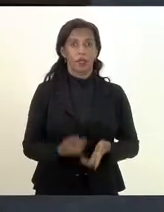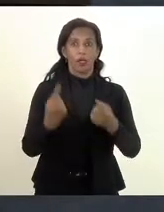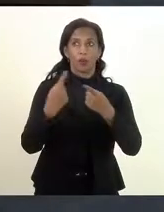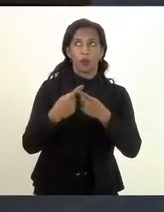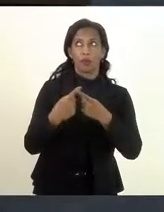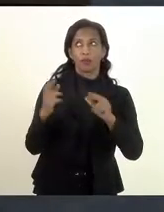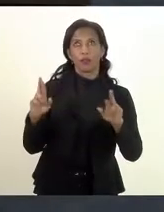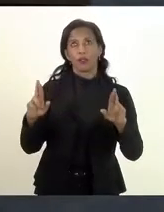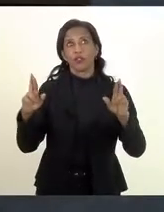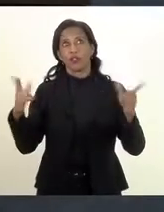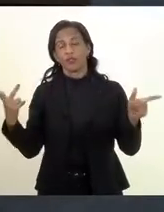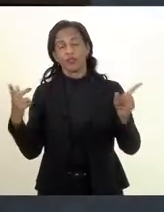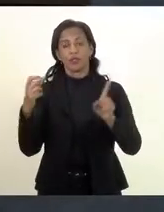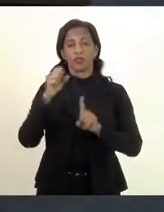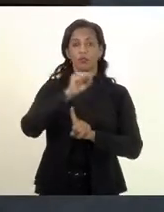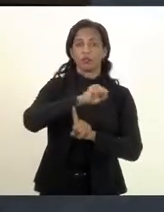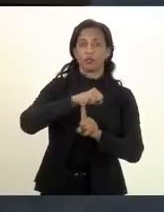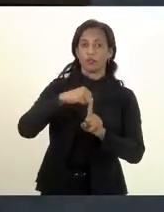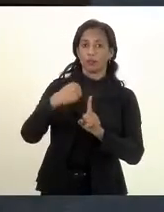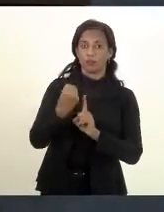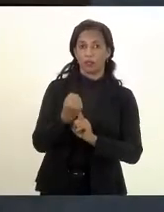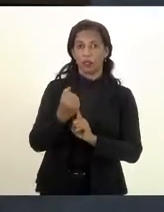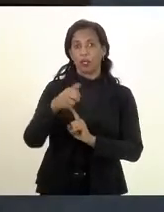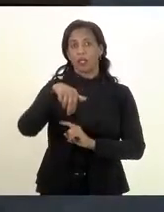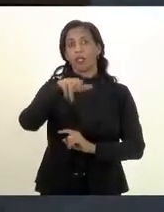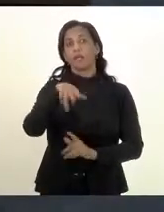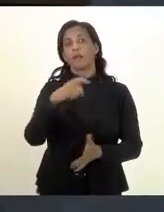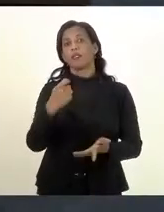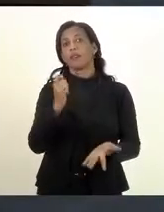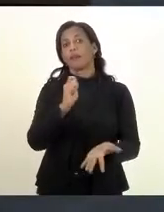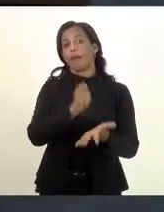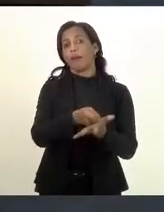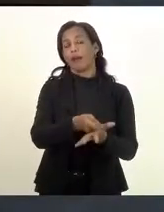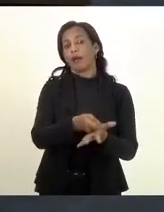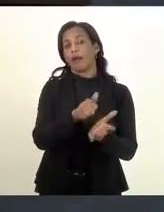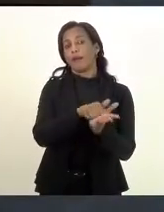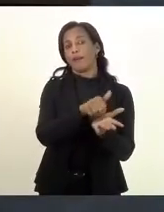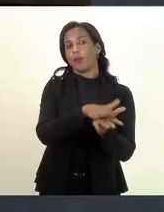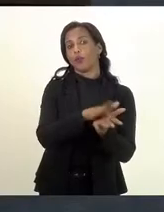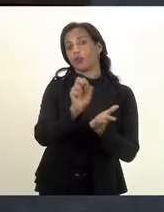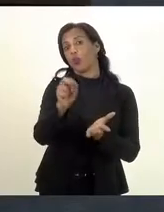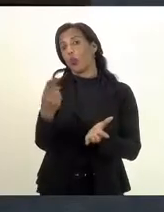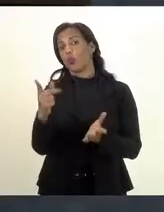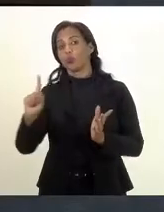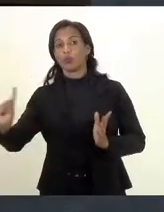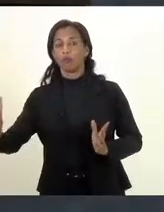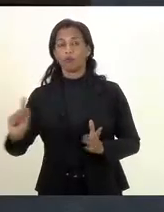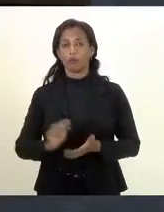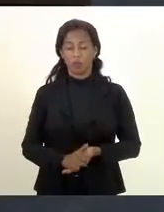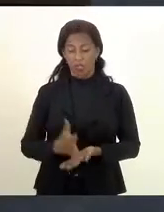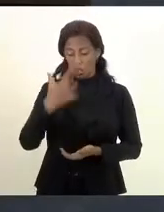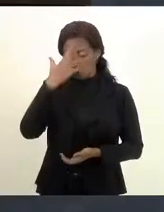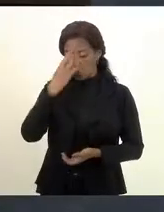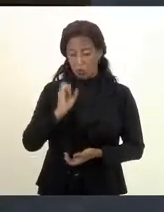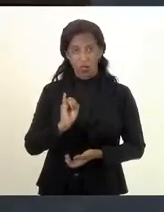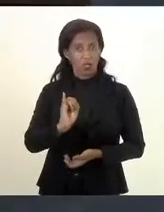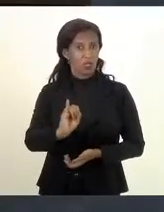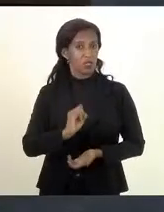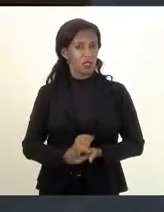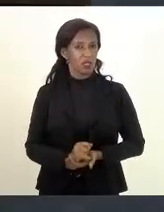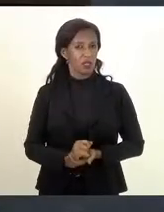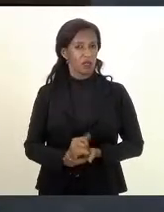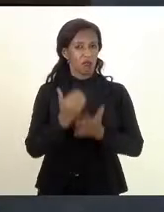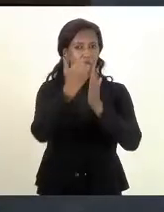diferenciação na nossa sociedade entre quem deve pagar impostos e quem não deve. E eu não sei se, nesse caso, o